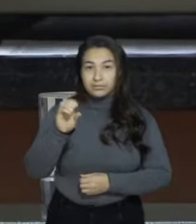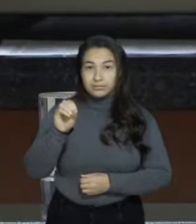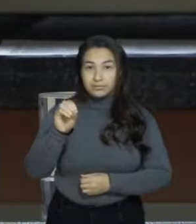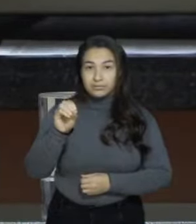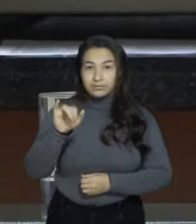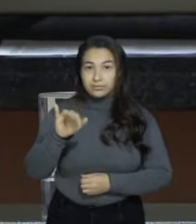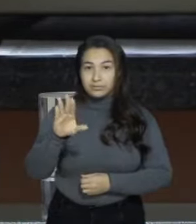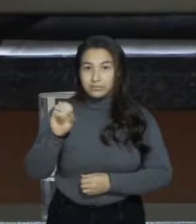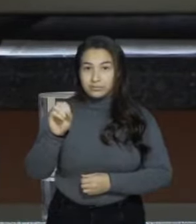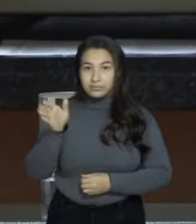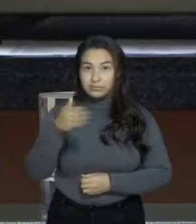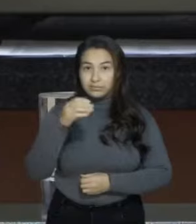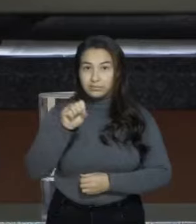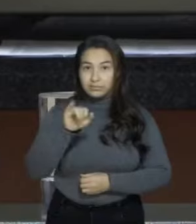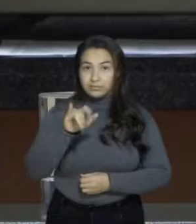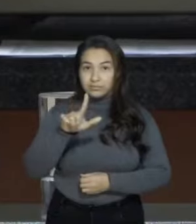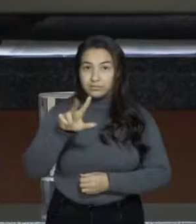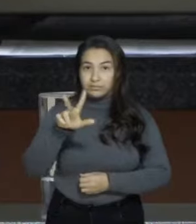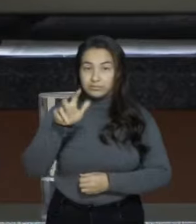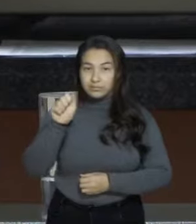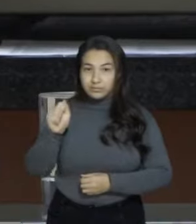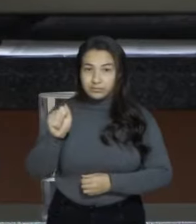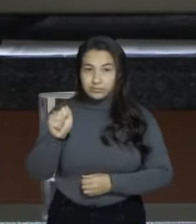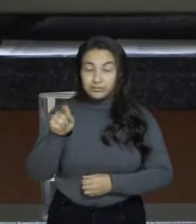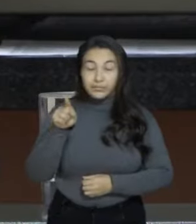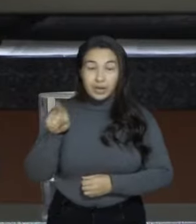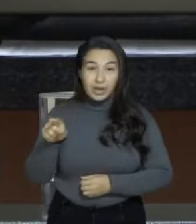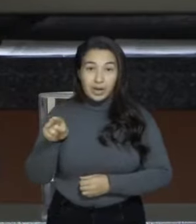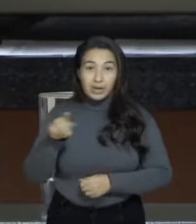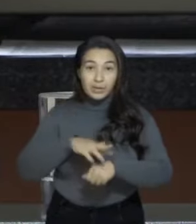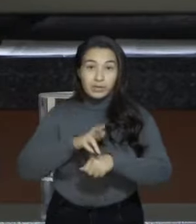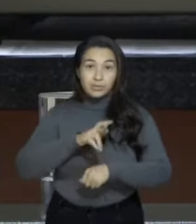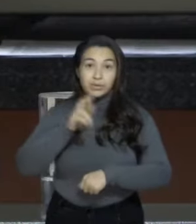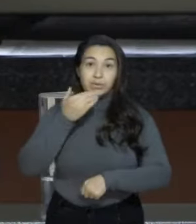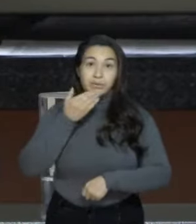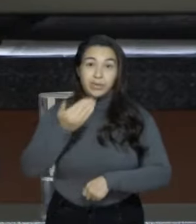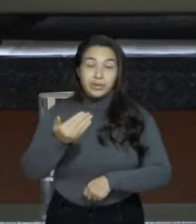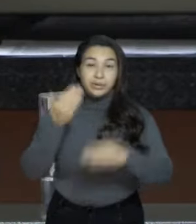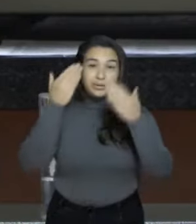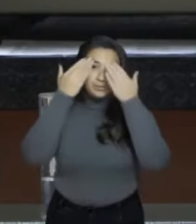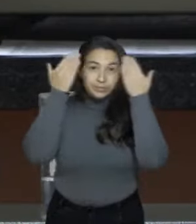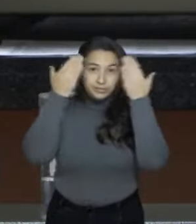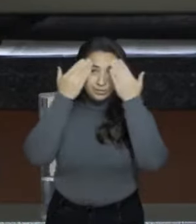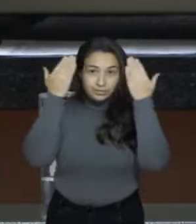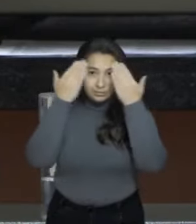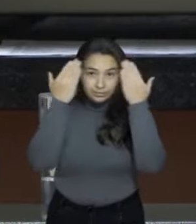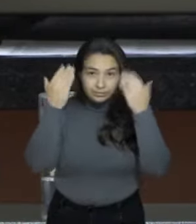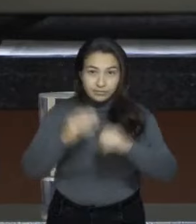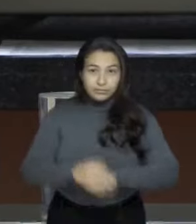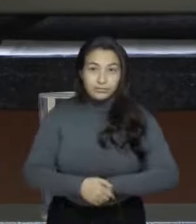a pedido do nosso Deputado José Milton Scheffer